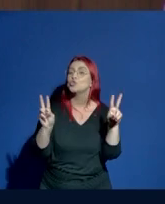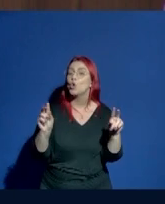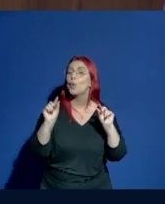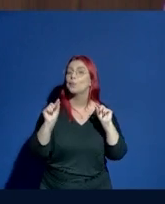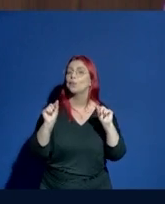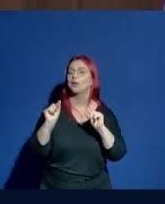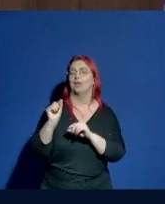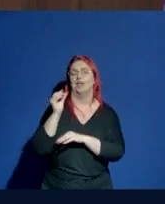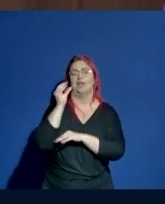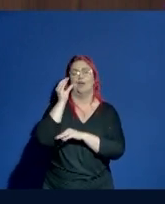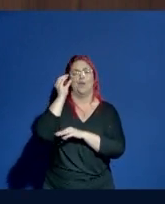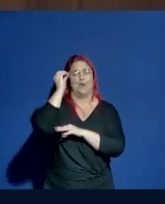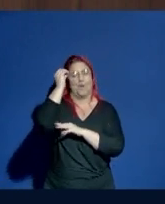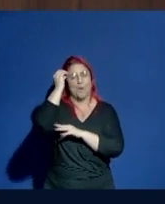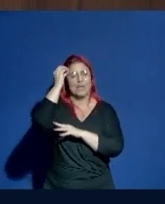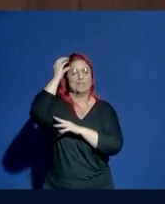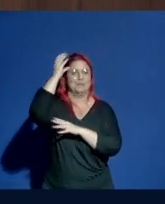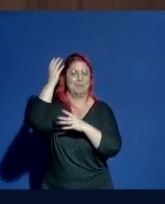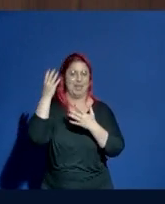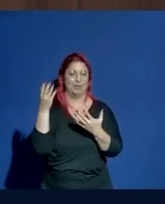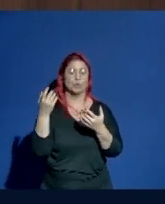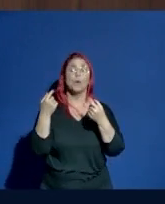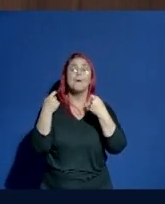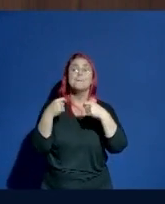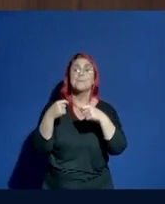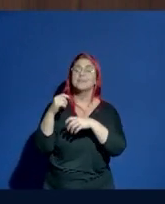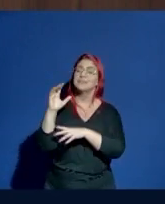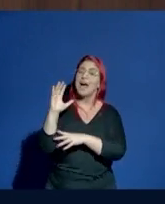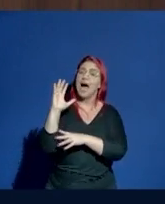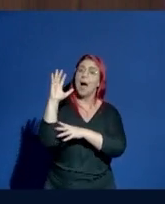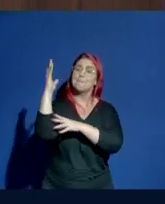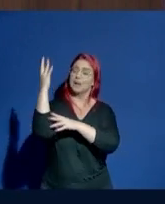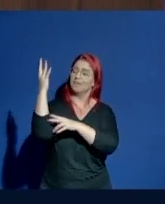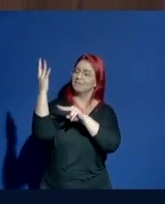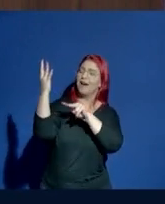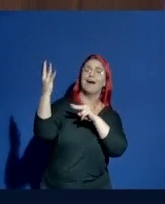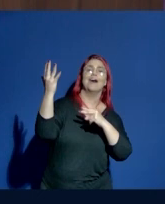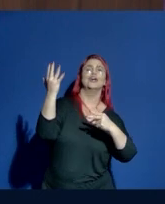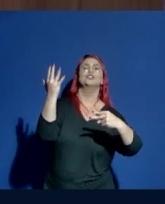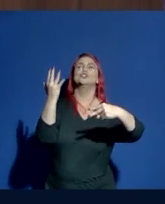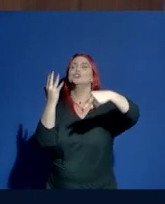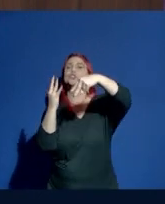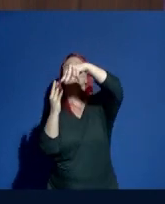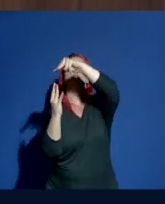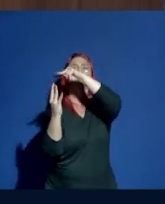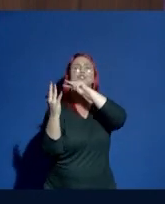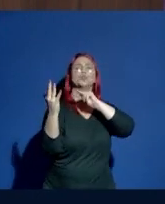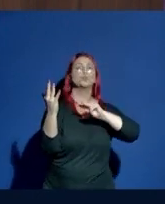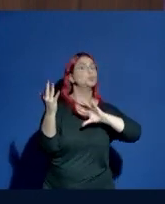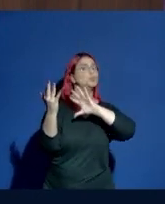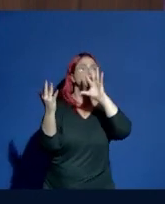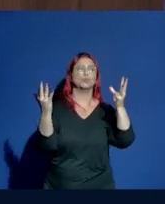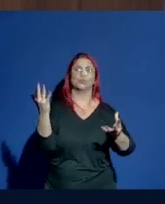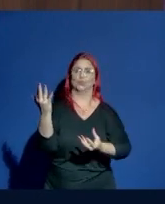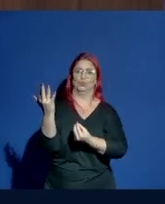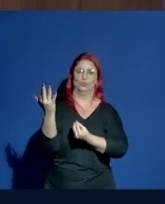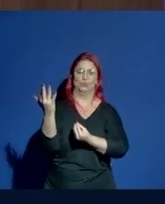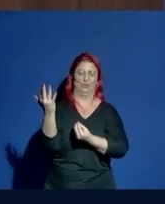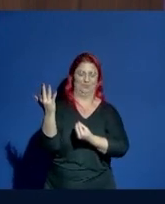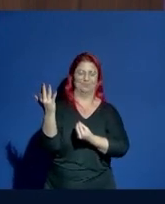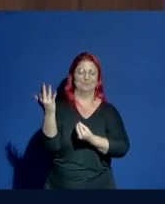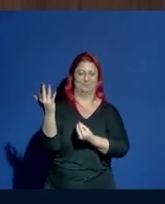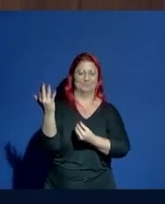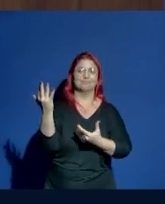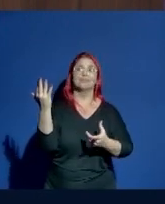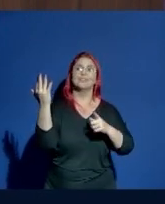as interações. Nós temos que começar a olhar as plantas de uma forma holística, olhando todo, não é? Em